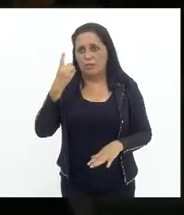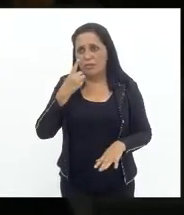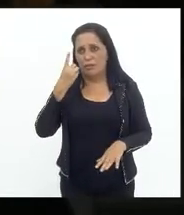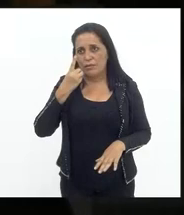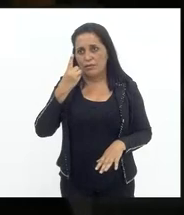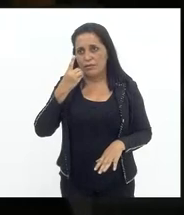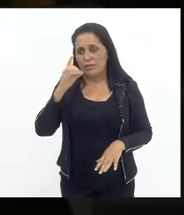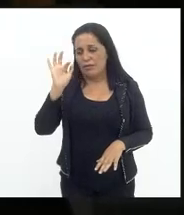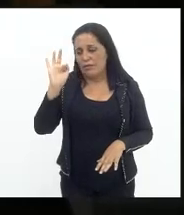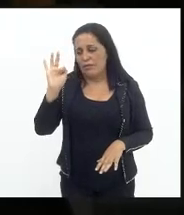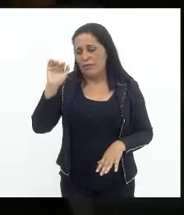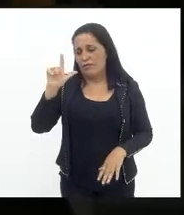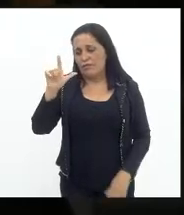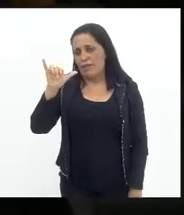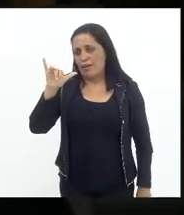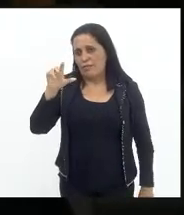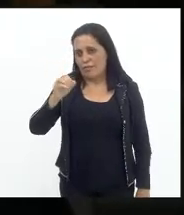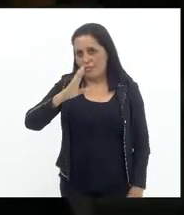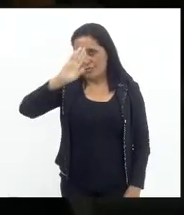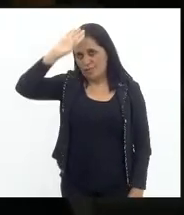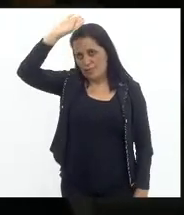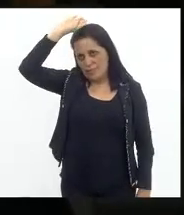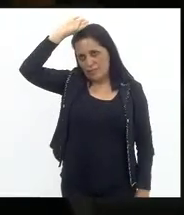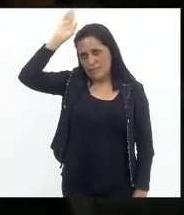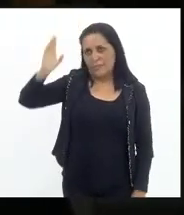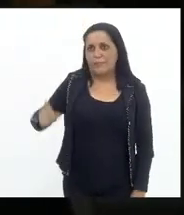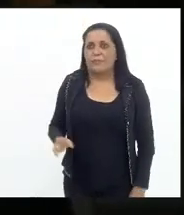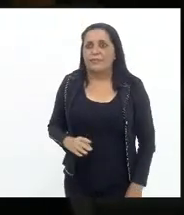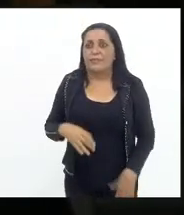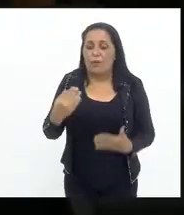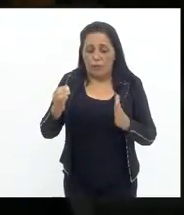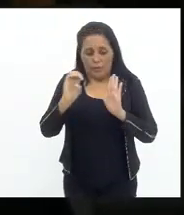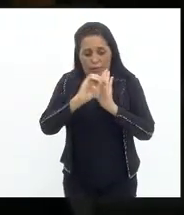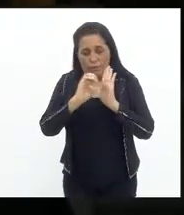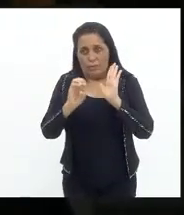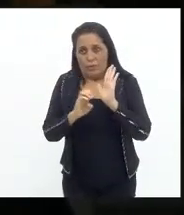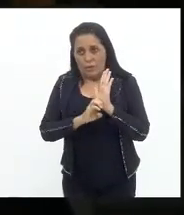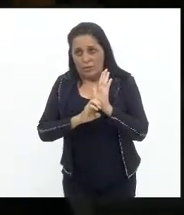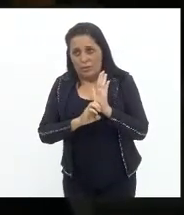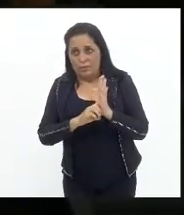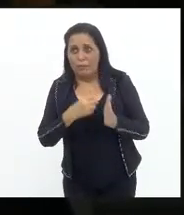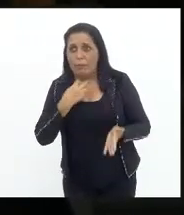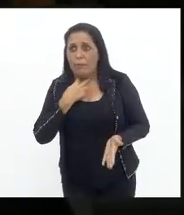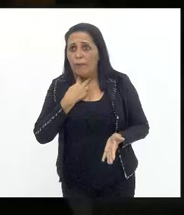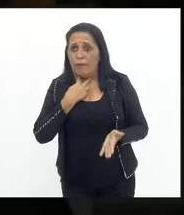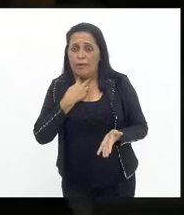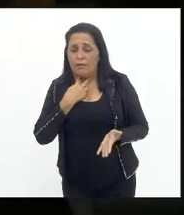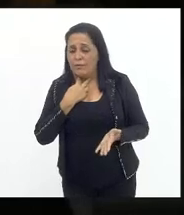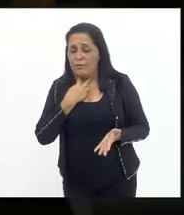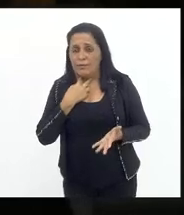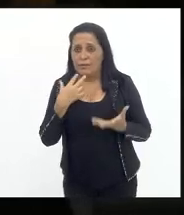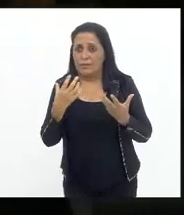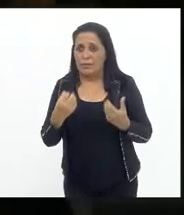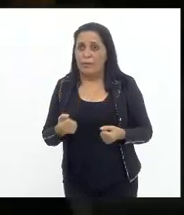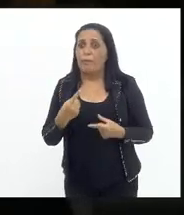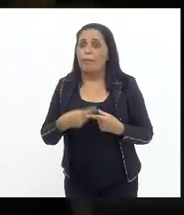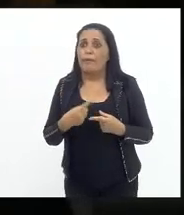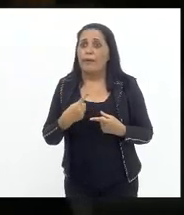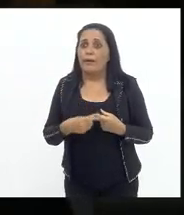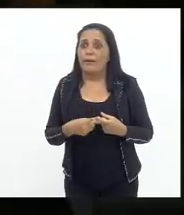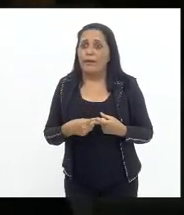deputado Flávio Bolsonaro. Então, quando eu disse que essa emenda nem poderia ser acatada, porque ela